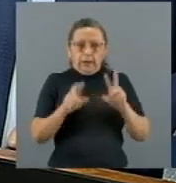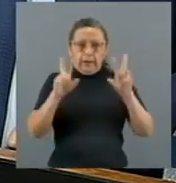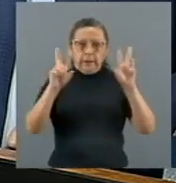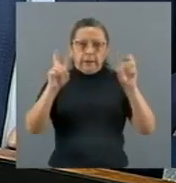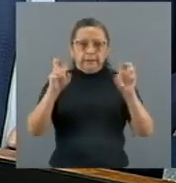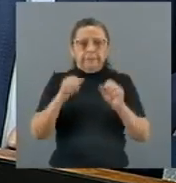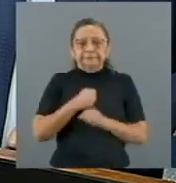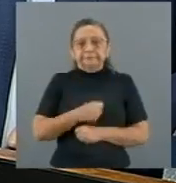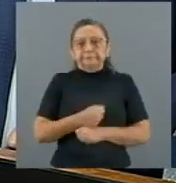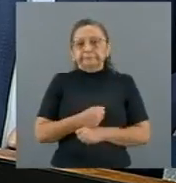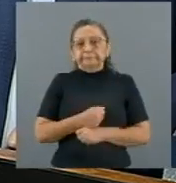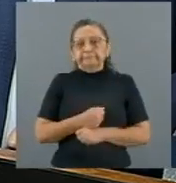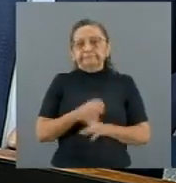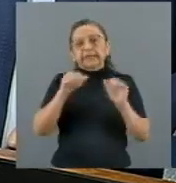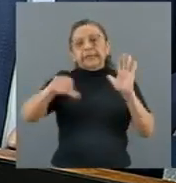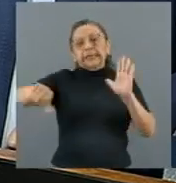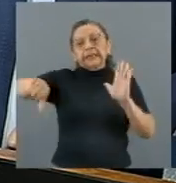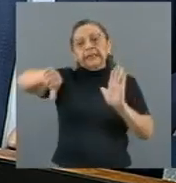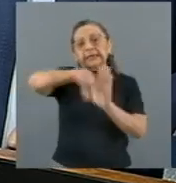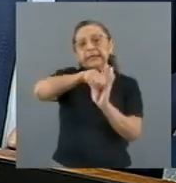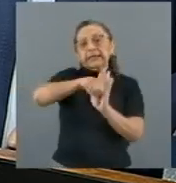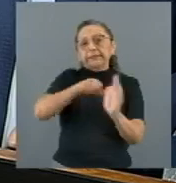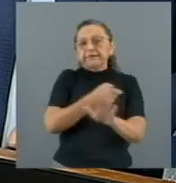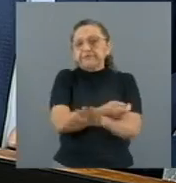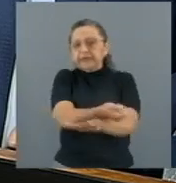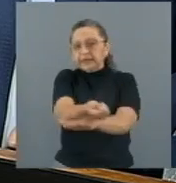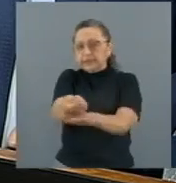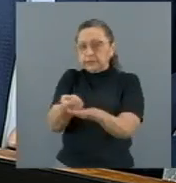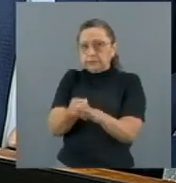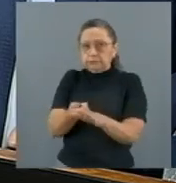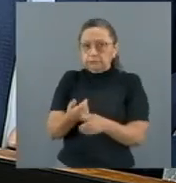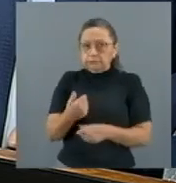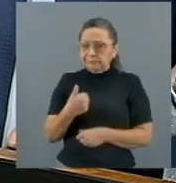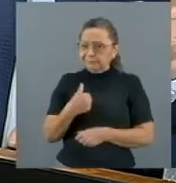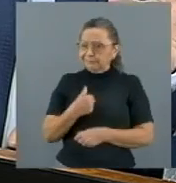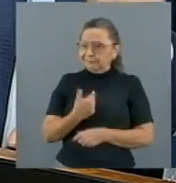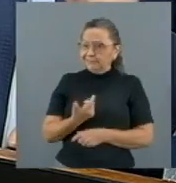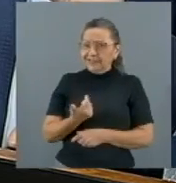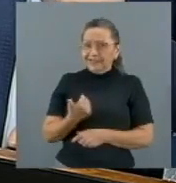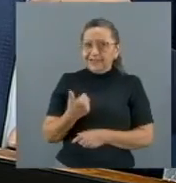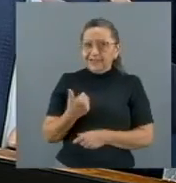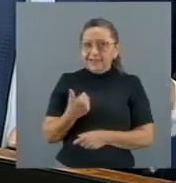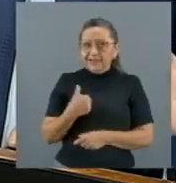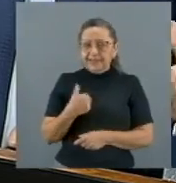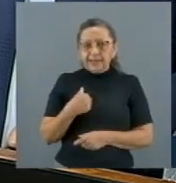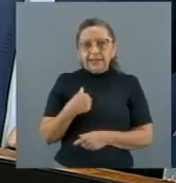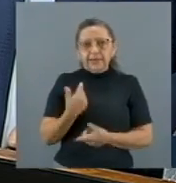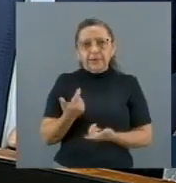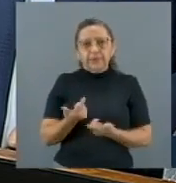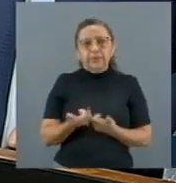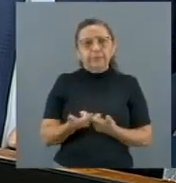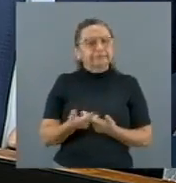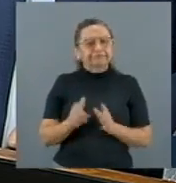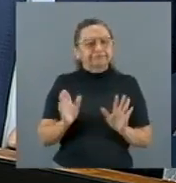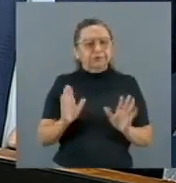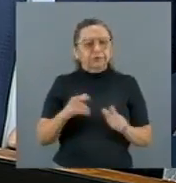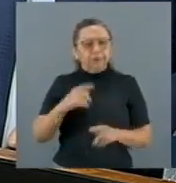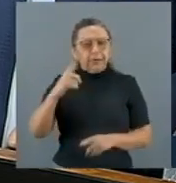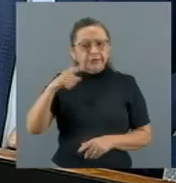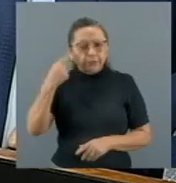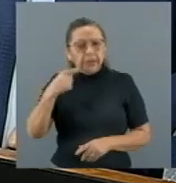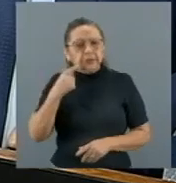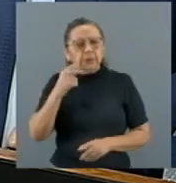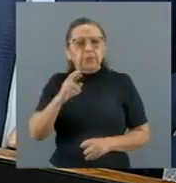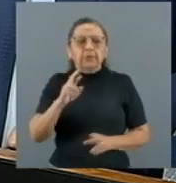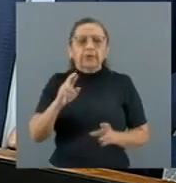crime do fake news. Eu não sou advogado, né? Eu quero reverenciar os senhores que são advogados, né? São